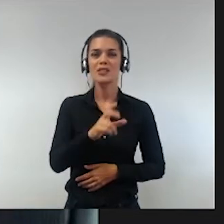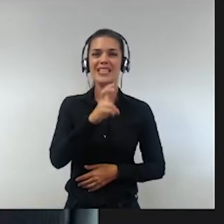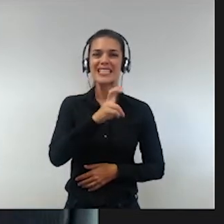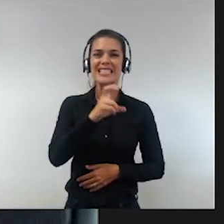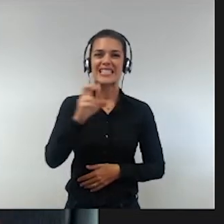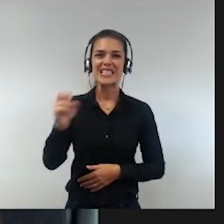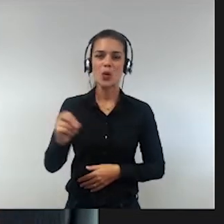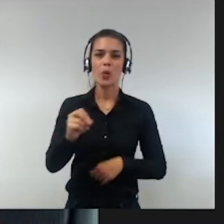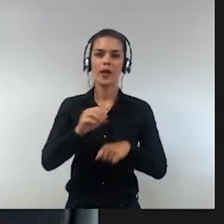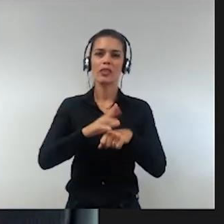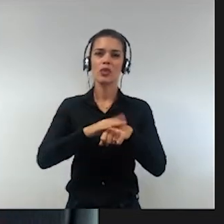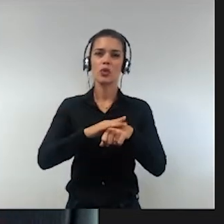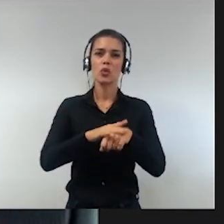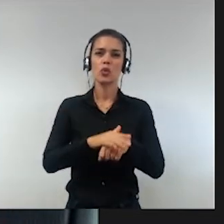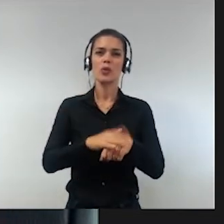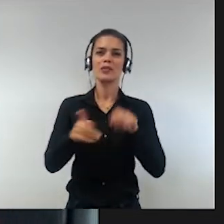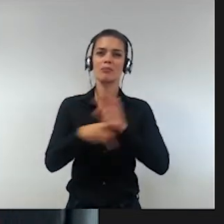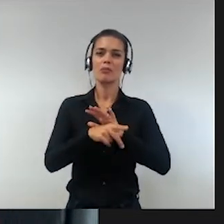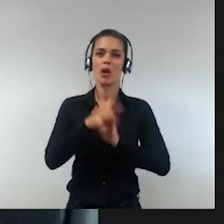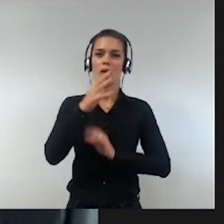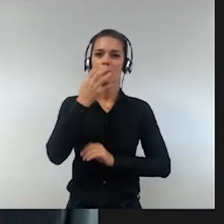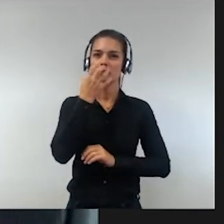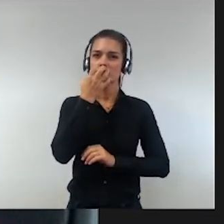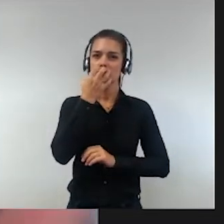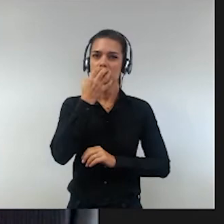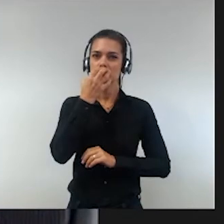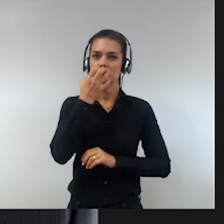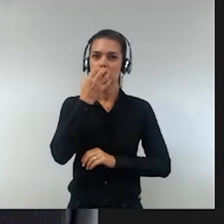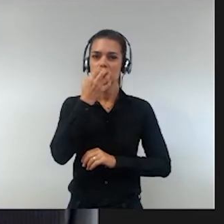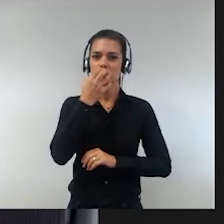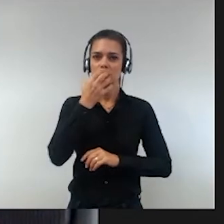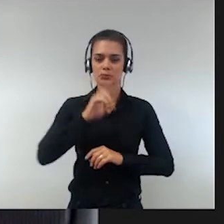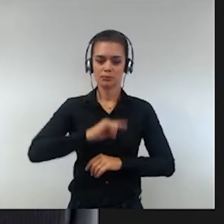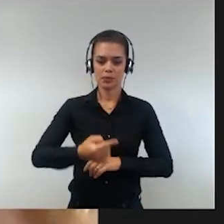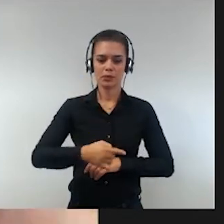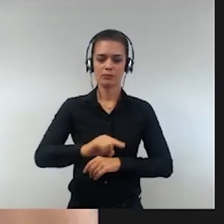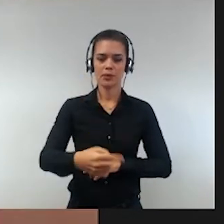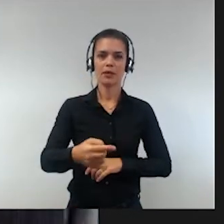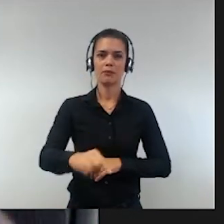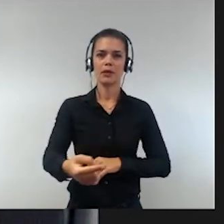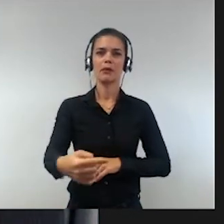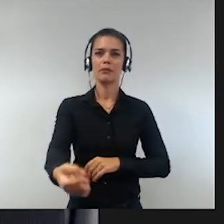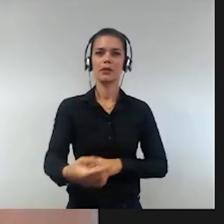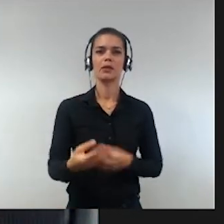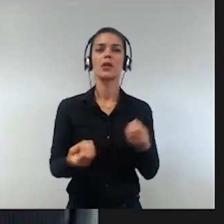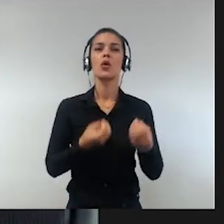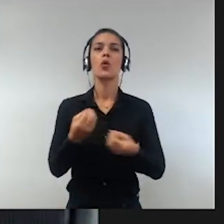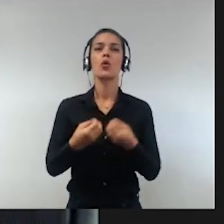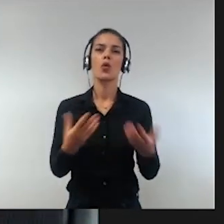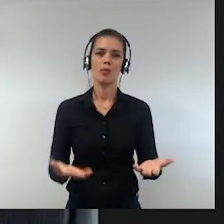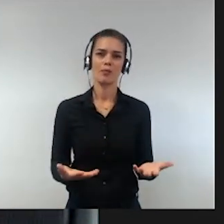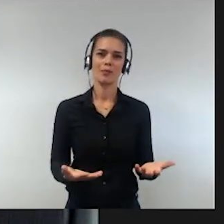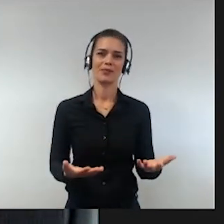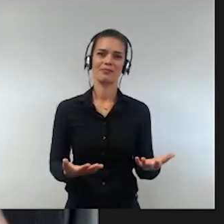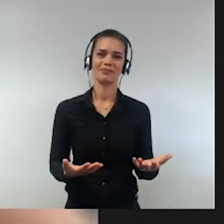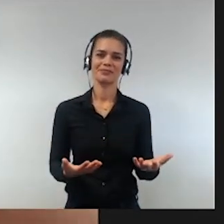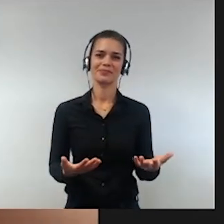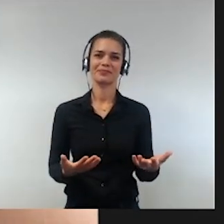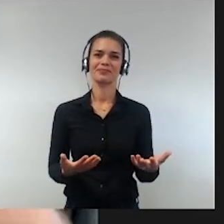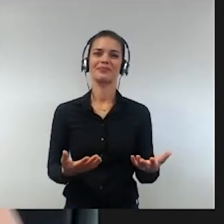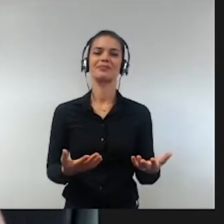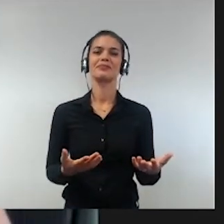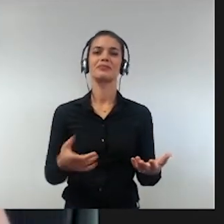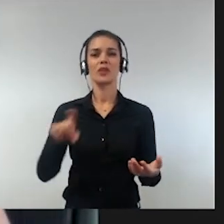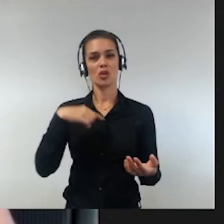delas, 50 zoonoses. Então, como tratar de bem-estar animal dissociando uma coisa da outra? Não há como fazê-lo.